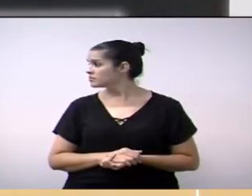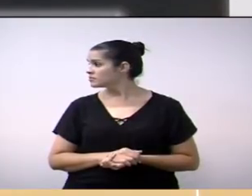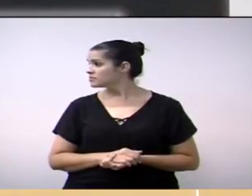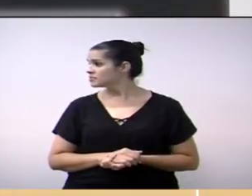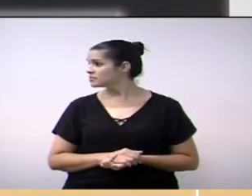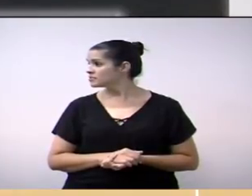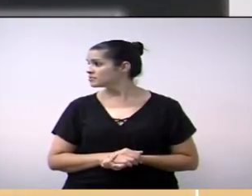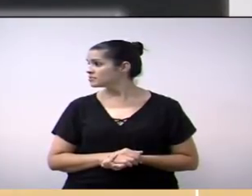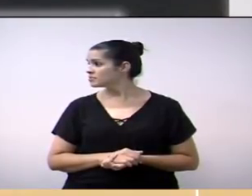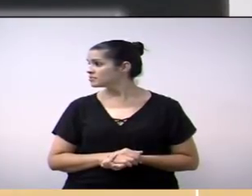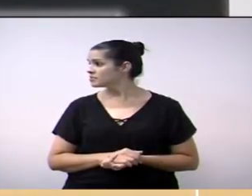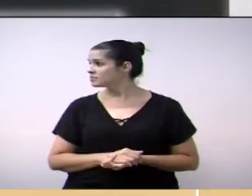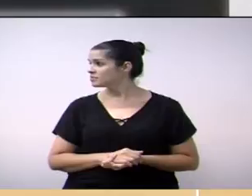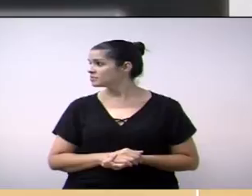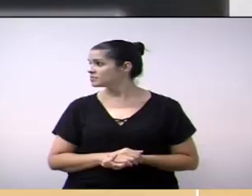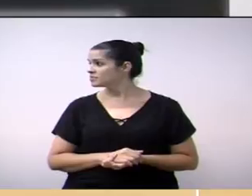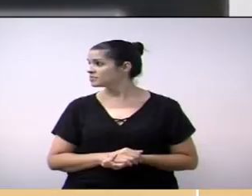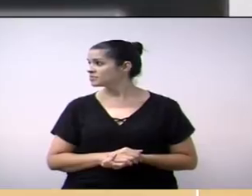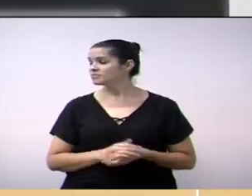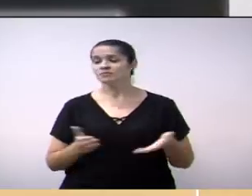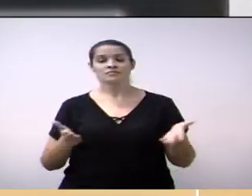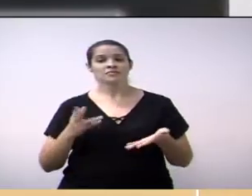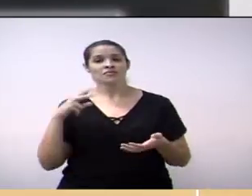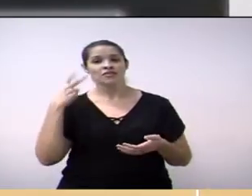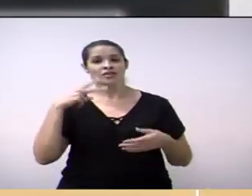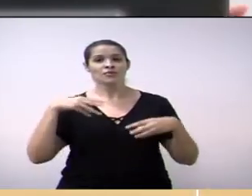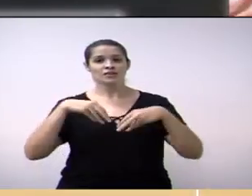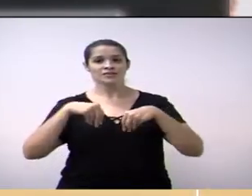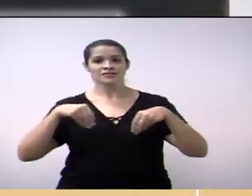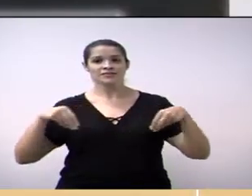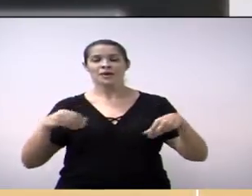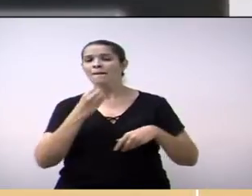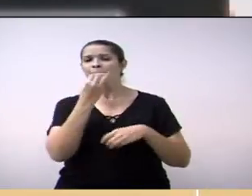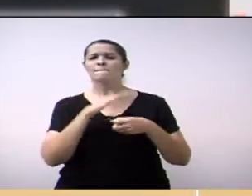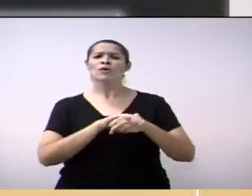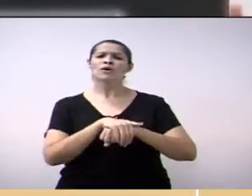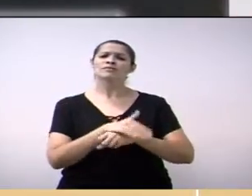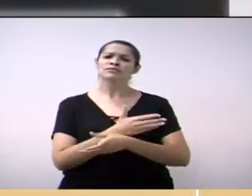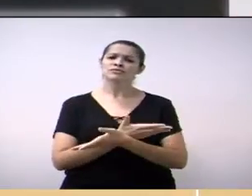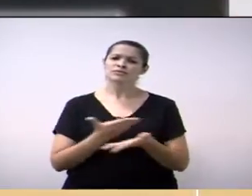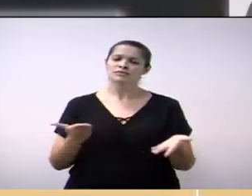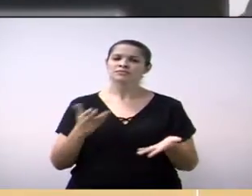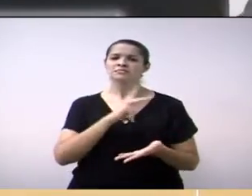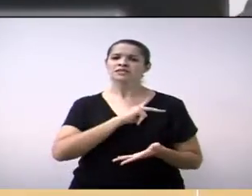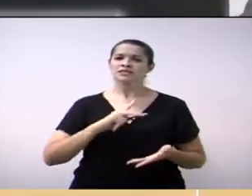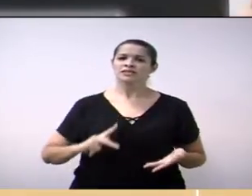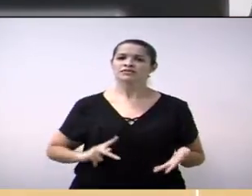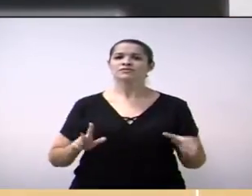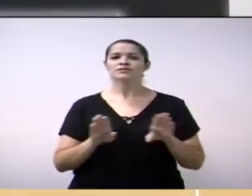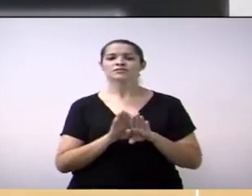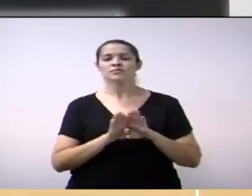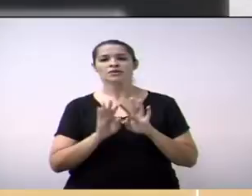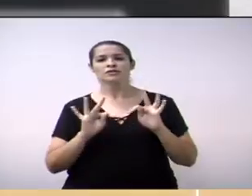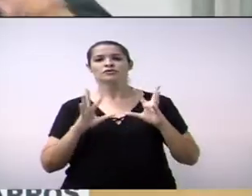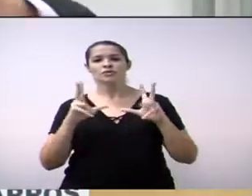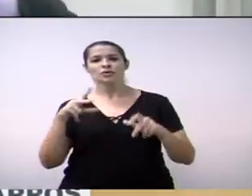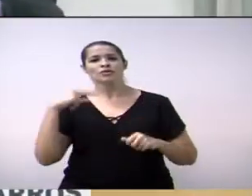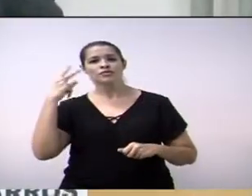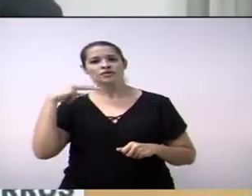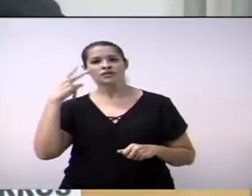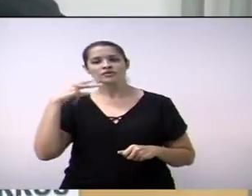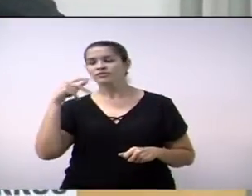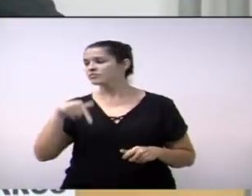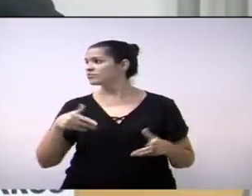Com a palavra, vereador Danilo. Senhor presidente, boa noite. Boa noite aos demais